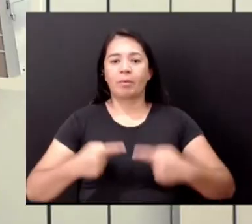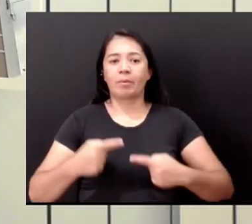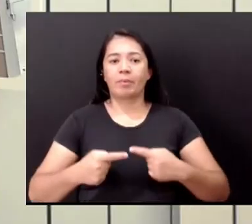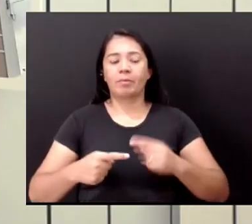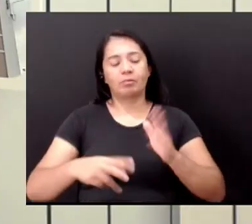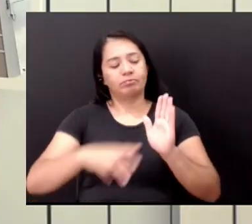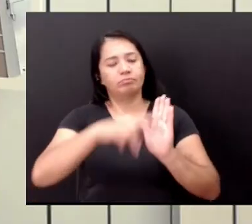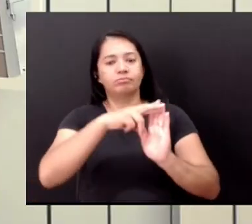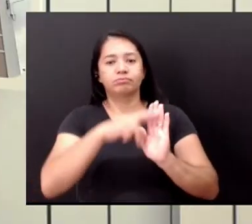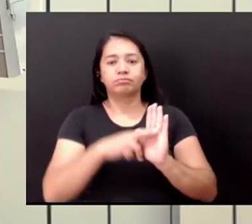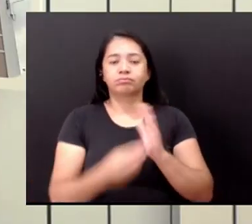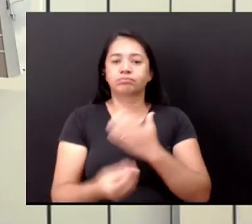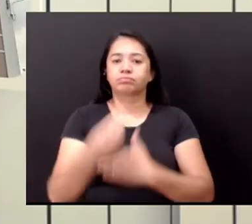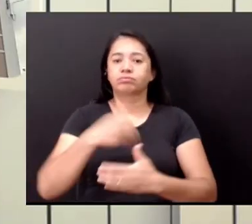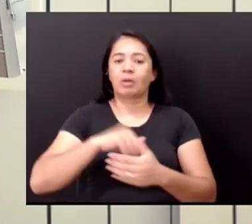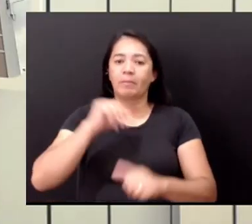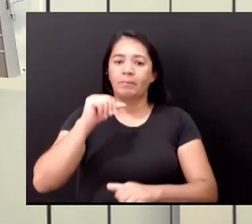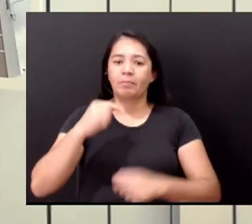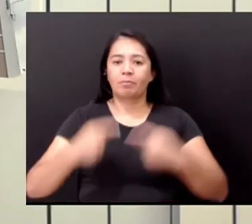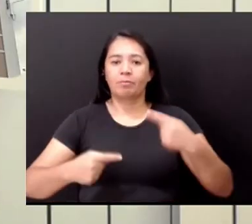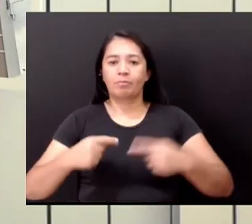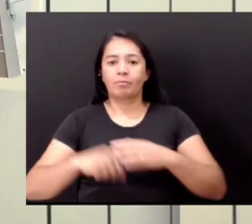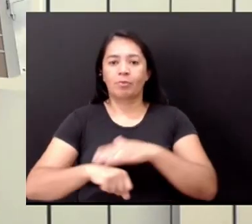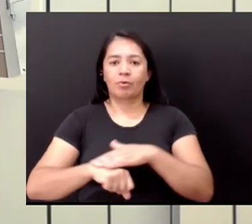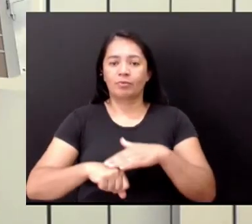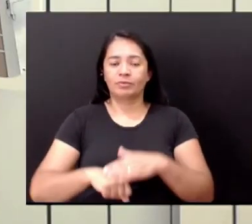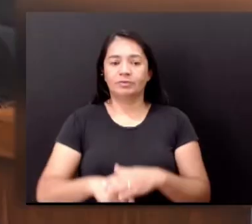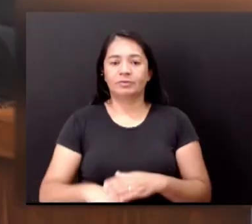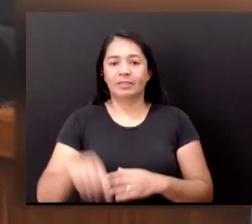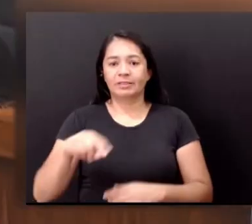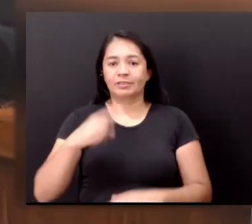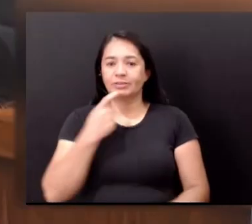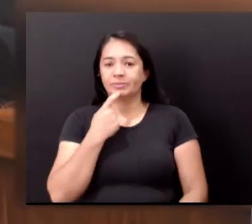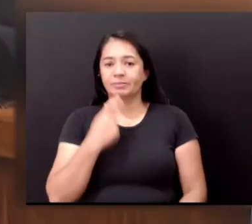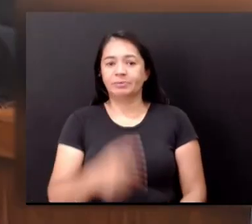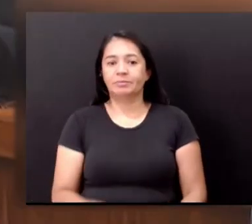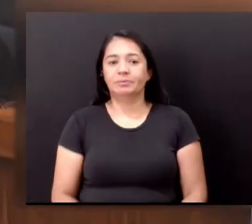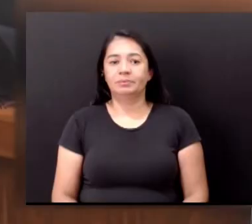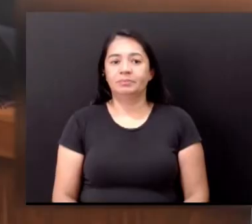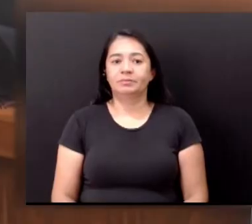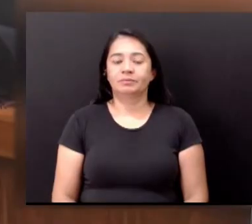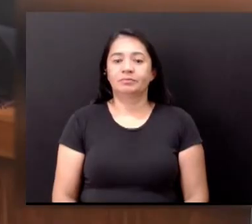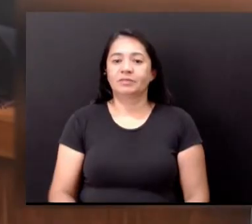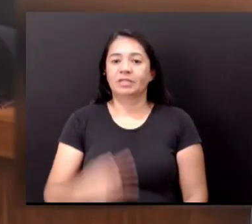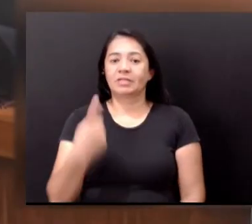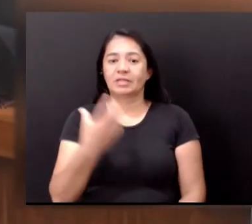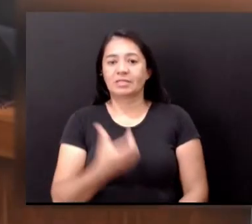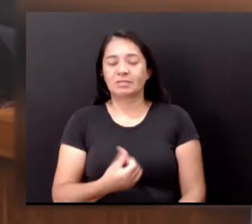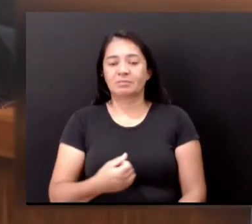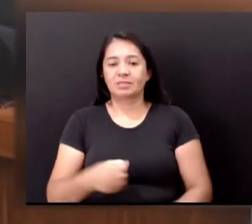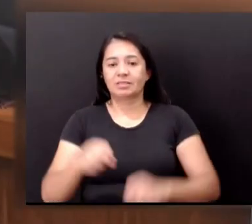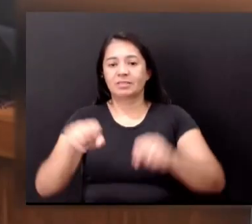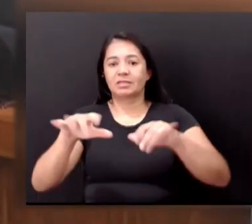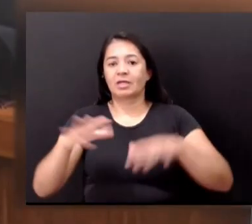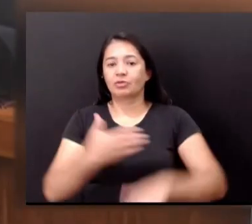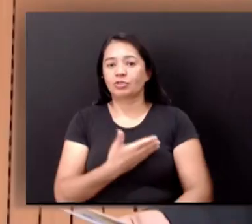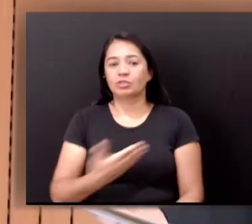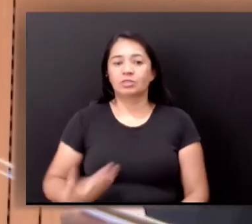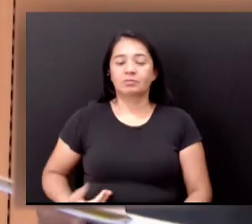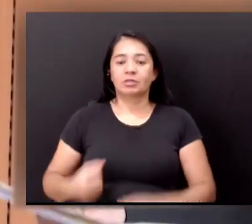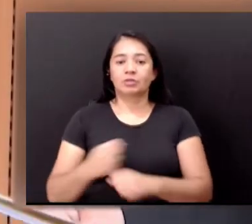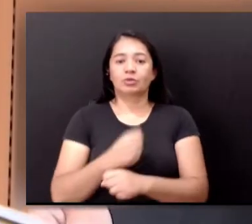aqui da Casa de Leis Campineira. A 16ª audiência pública de 2025